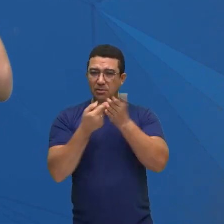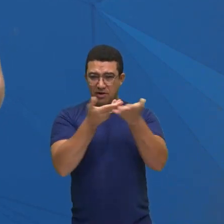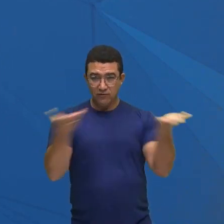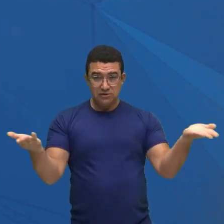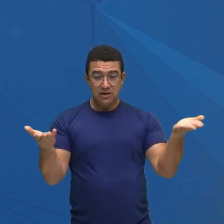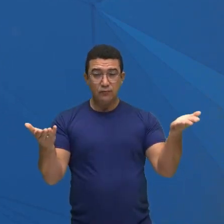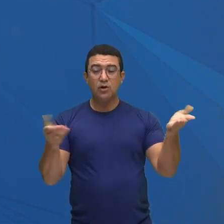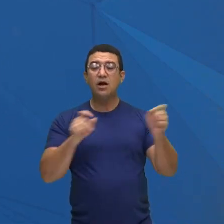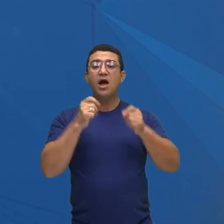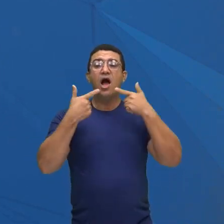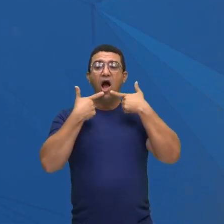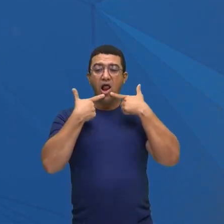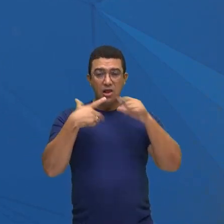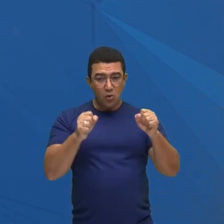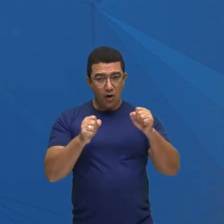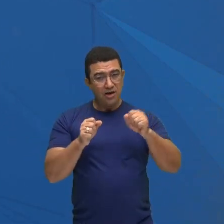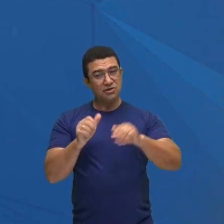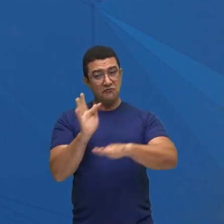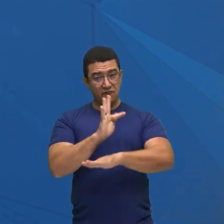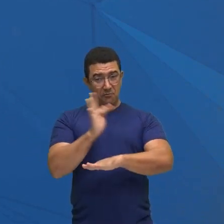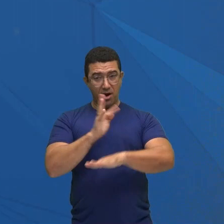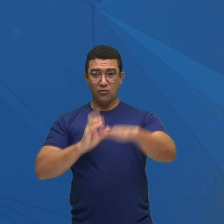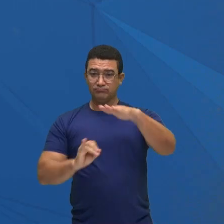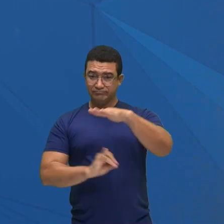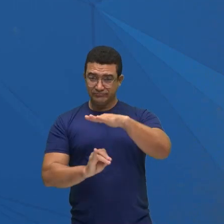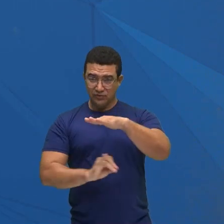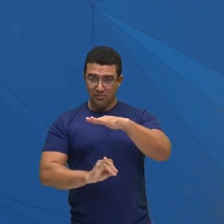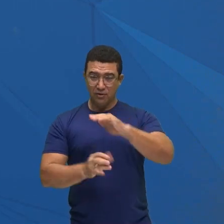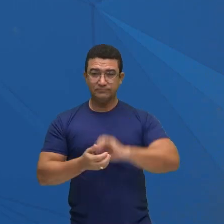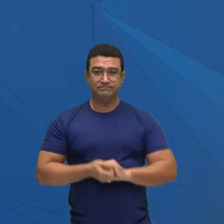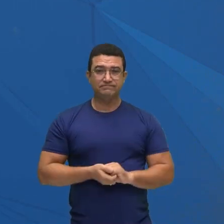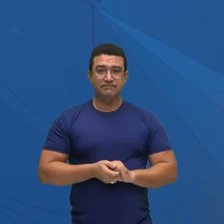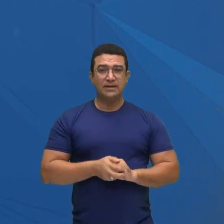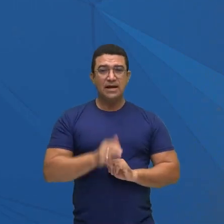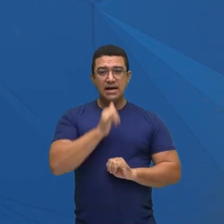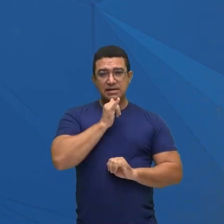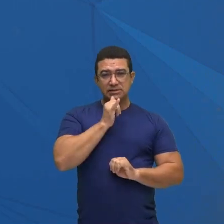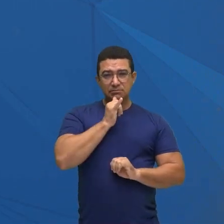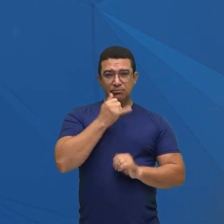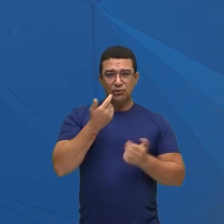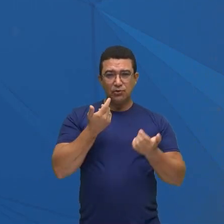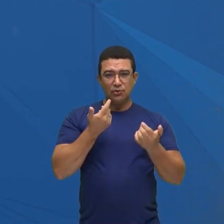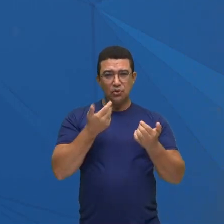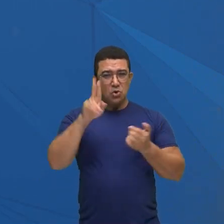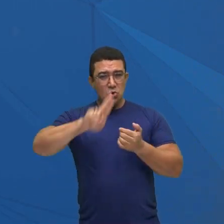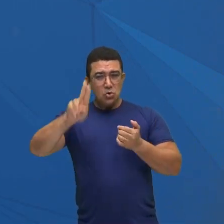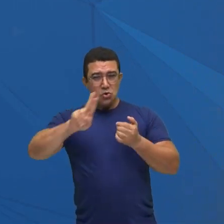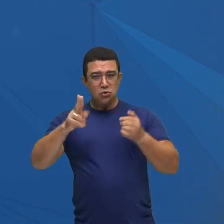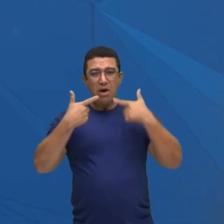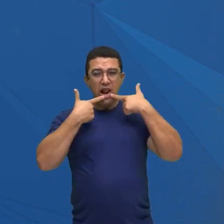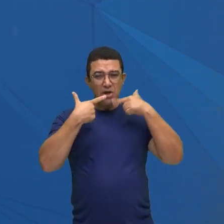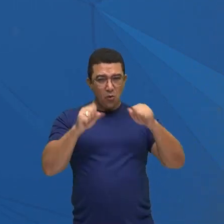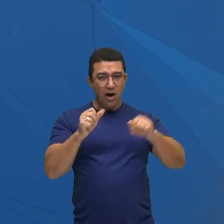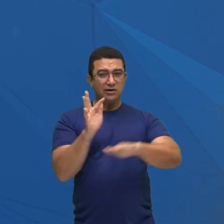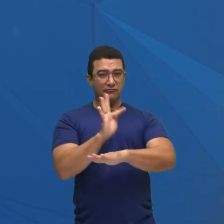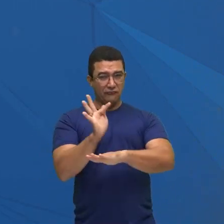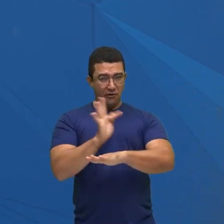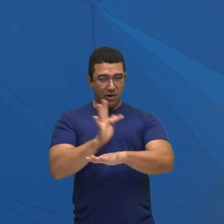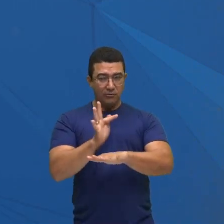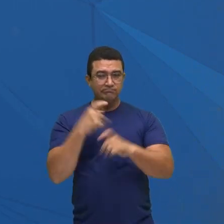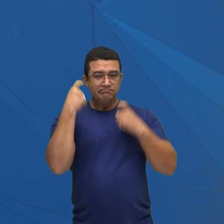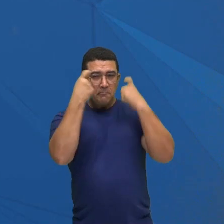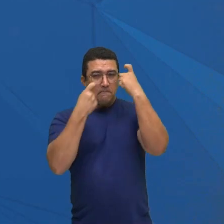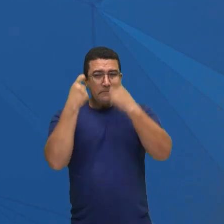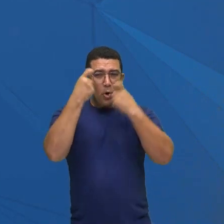linguagem formal e da linguagem informal, né? Então, quando a gente traz ali aquela linguagem que é formal, a gente está com a preocupação